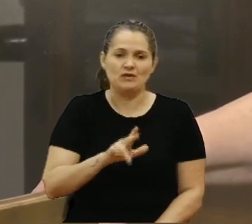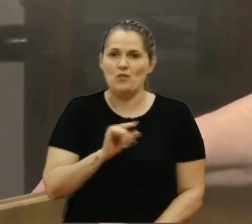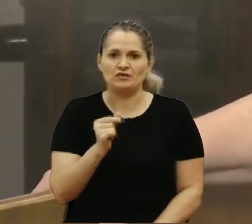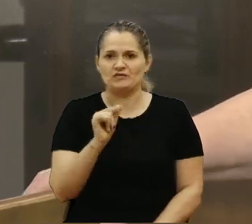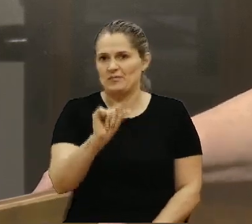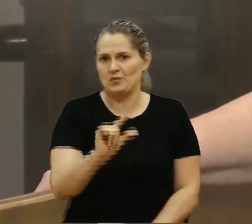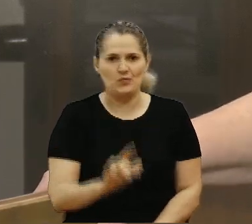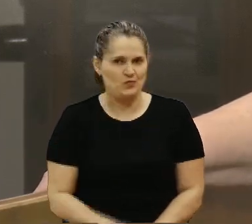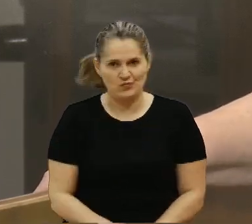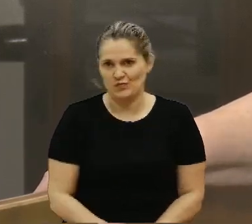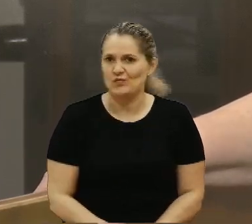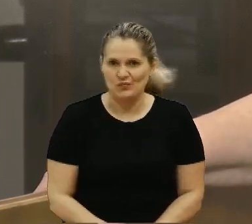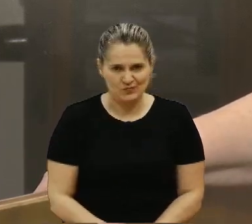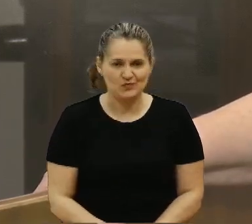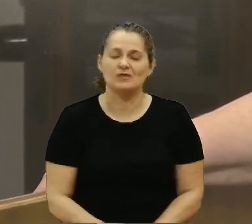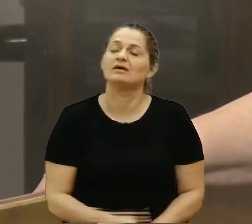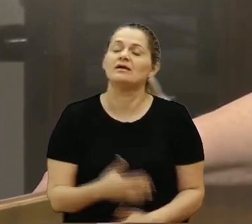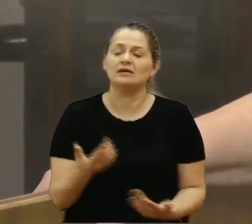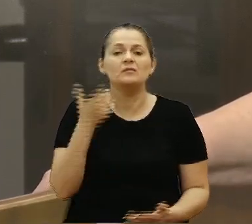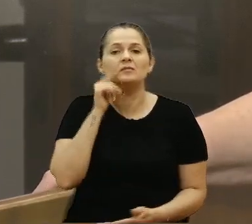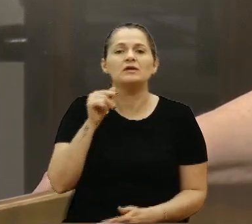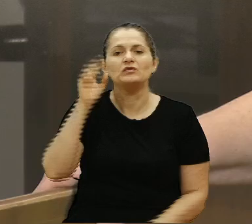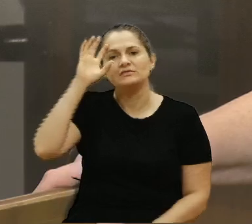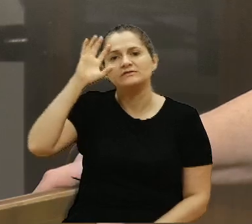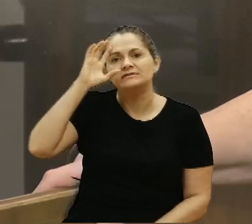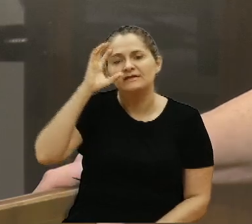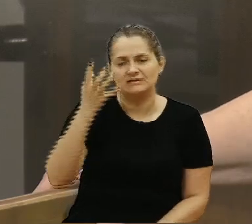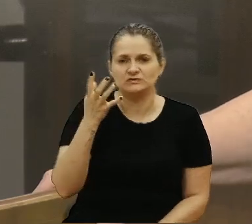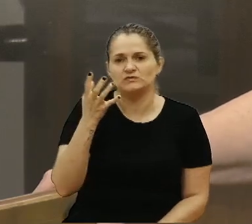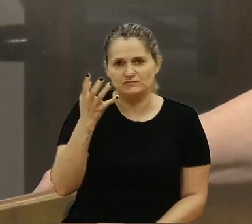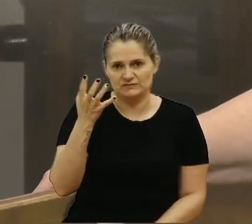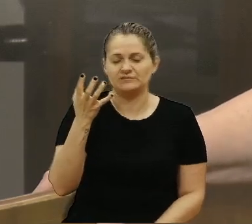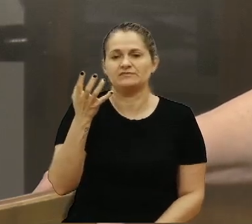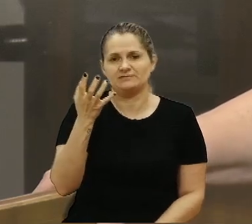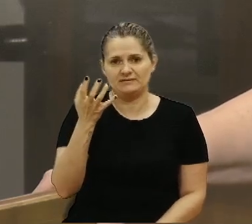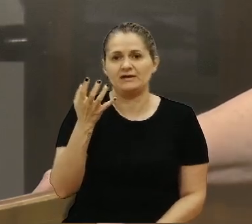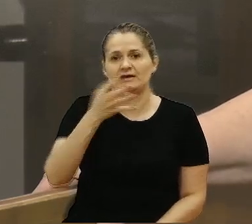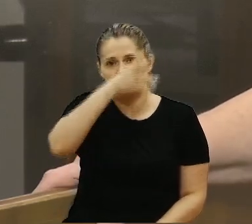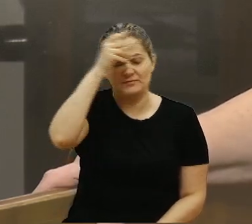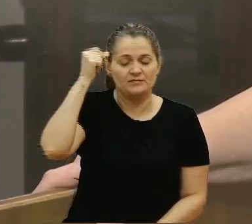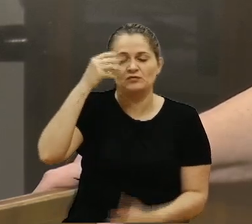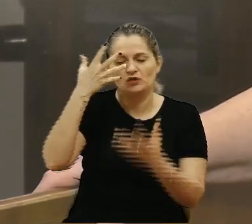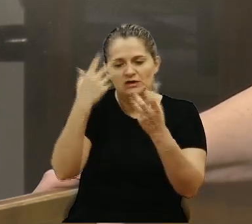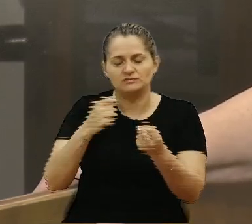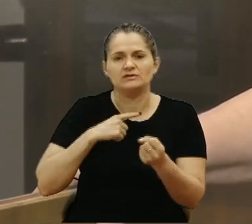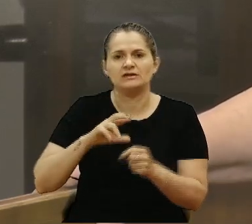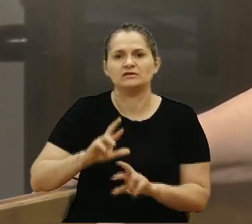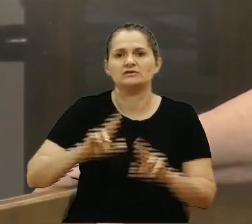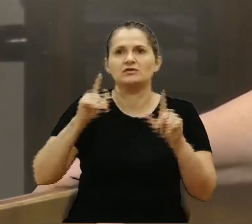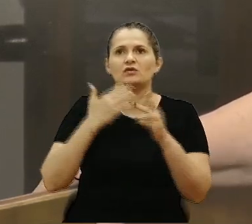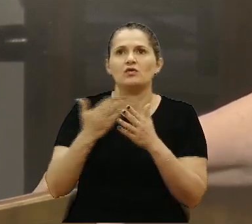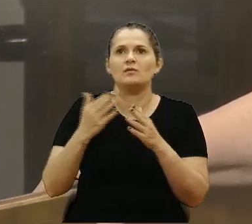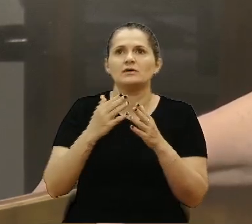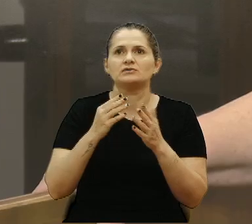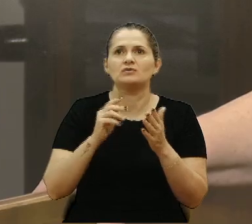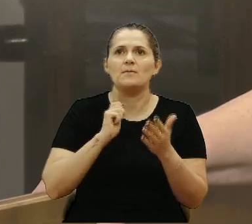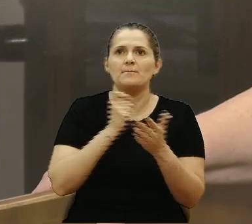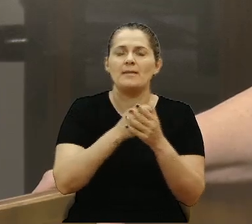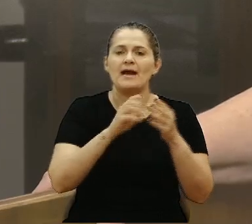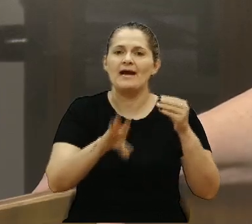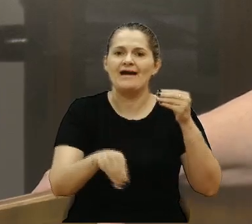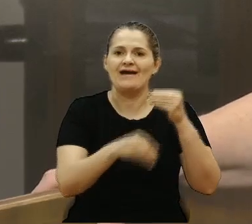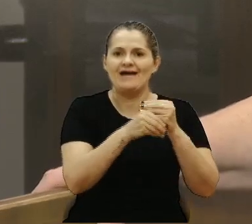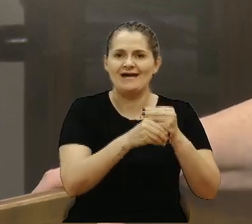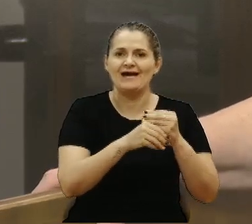diferença. Para poder resolver isso, tanto a prefeitura assumiu que tem diferença, que começou a pagar a parcela autônoma.